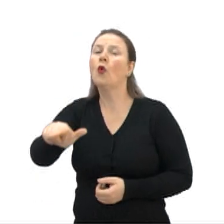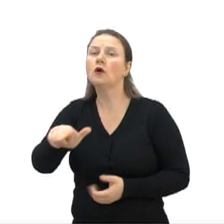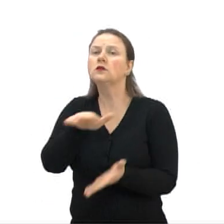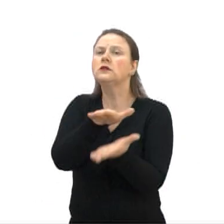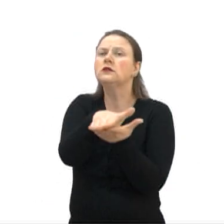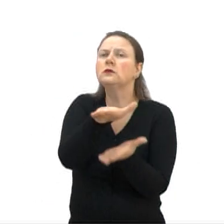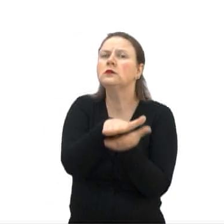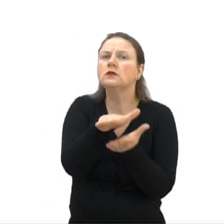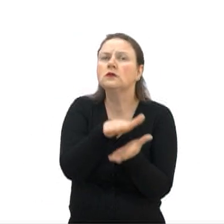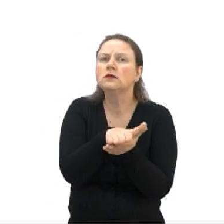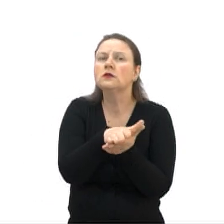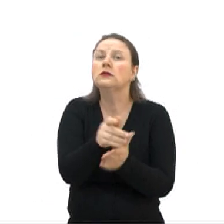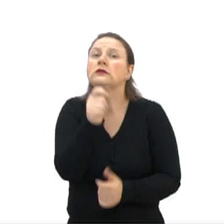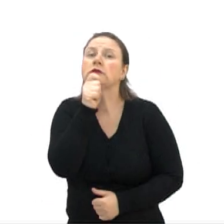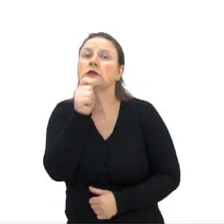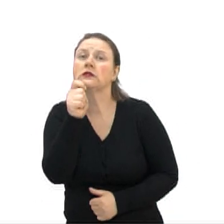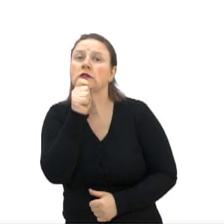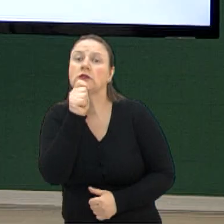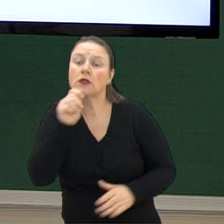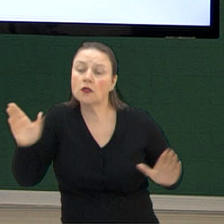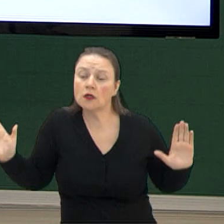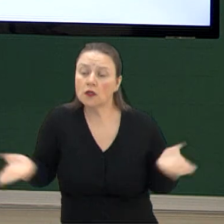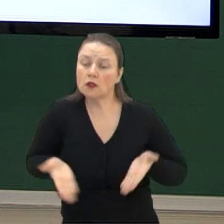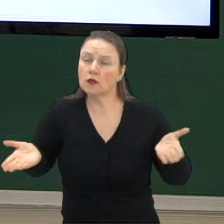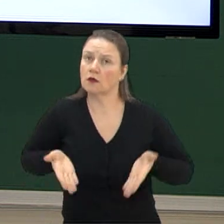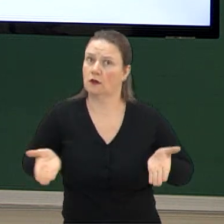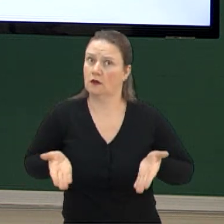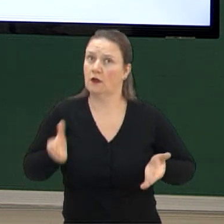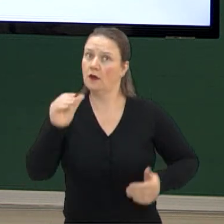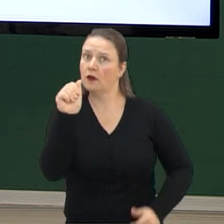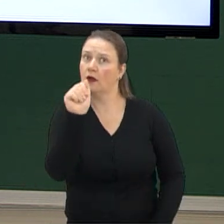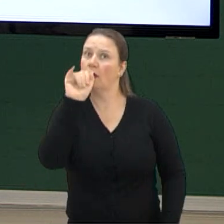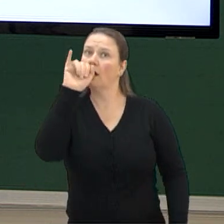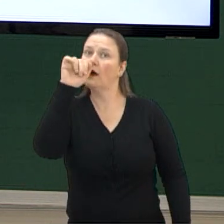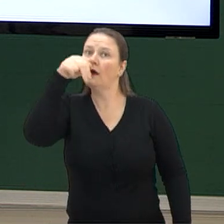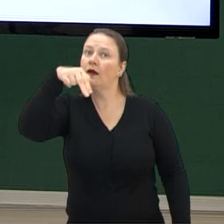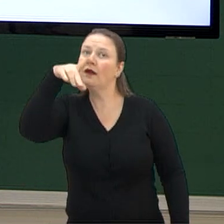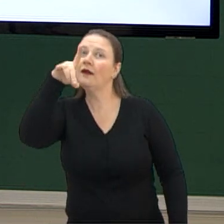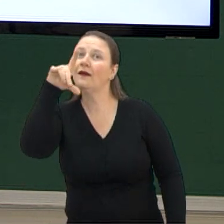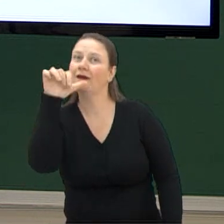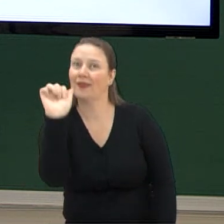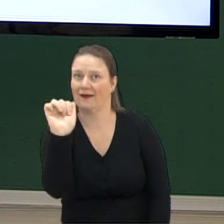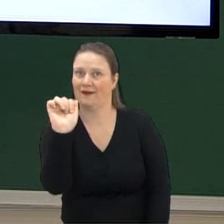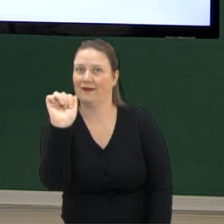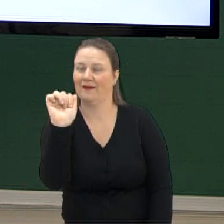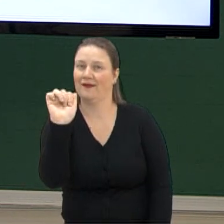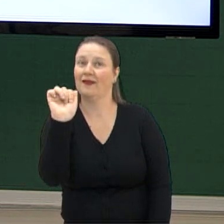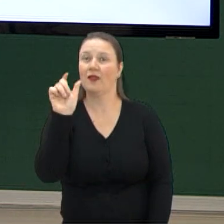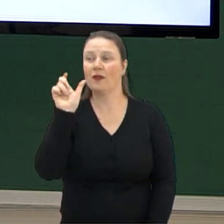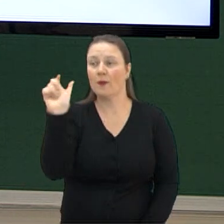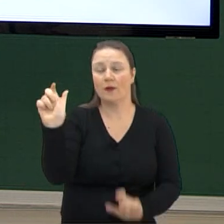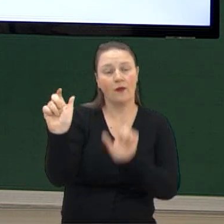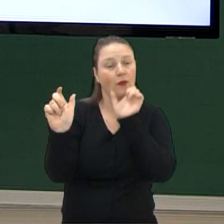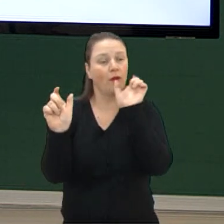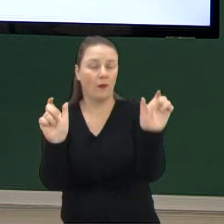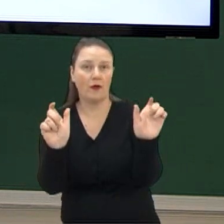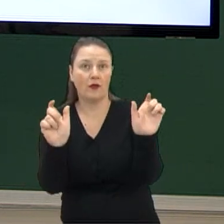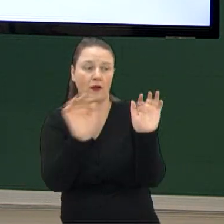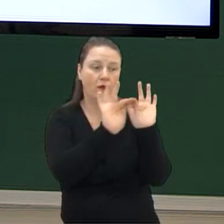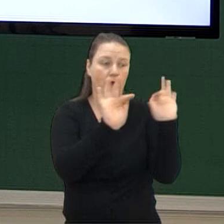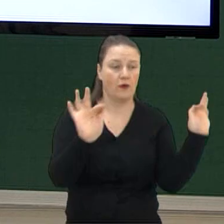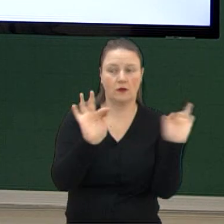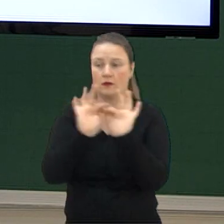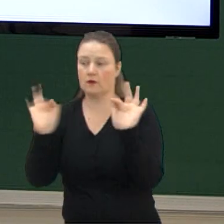deve ser publicada ainda este ano. Percebam que eu tenho, nas duas orações, o ainda. As